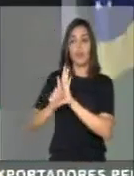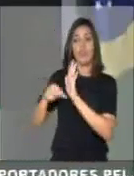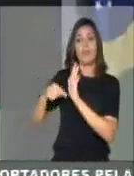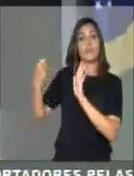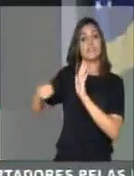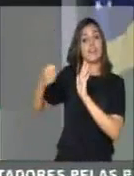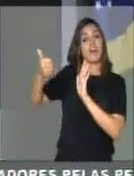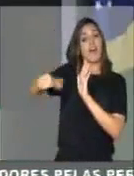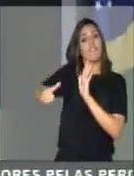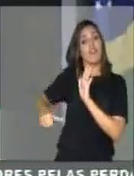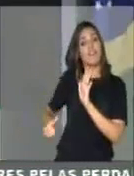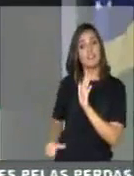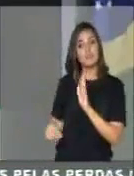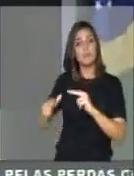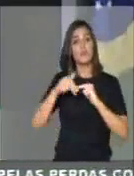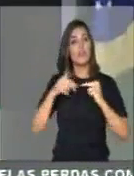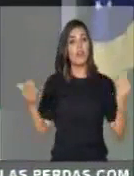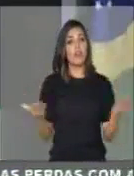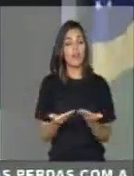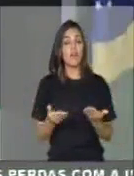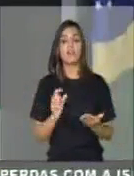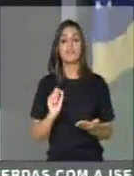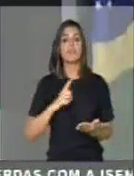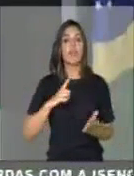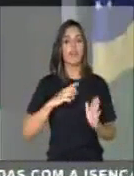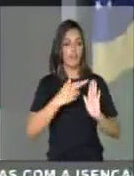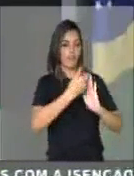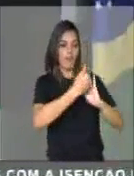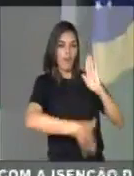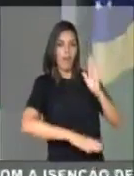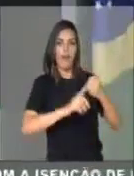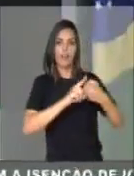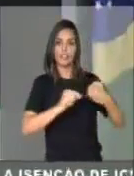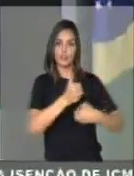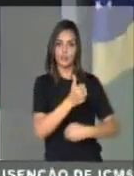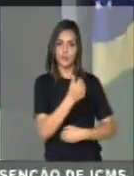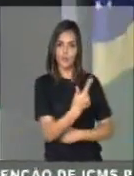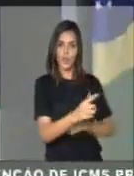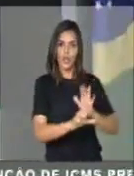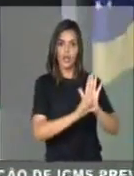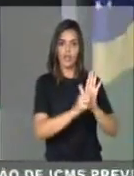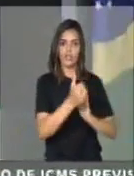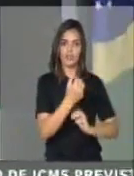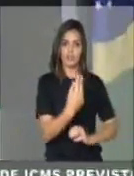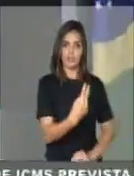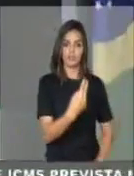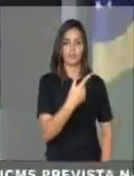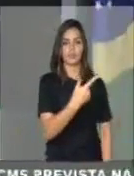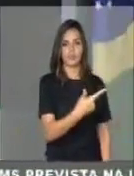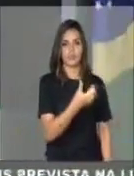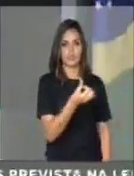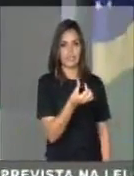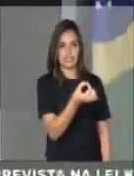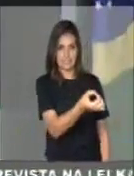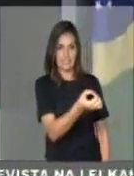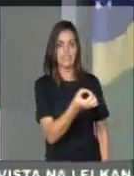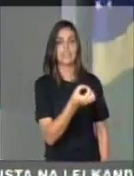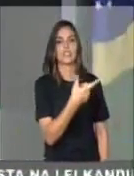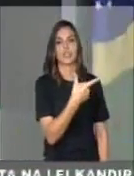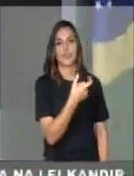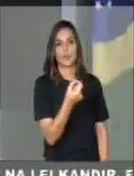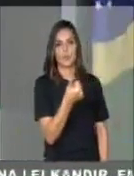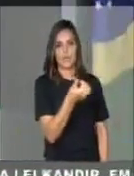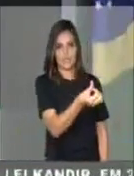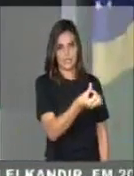demanda revisão, mormente à vista da superveniente disposição do artigo 12 da Lei 13.260